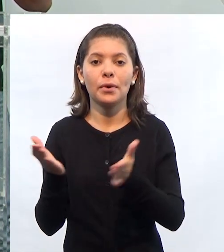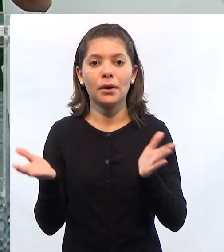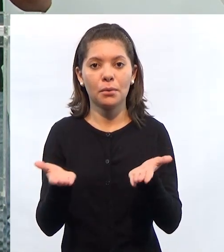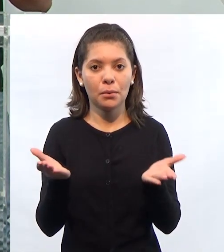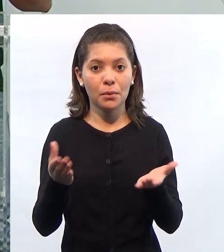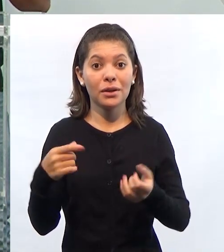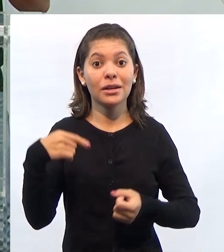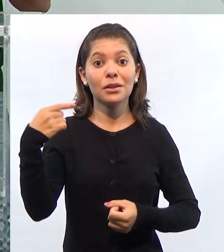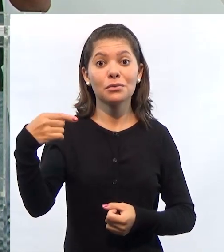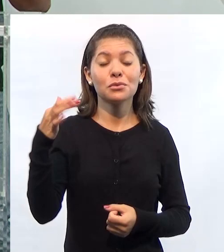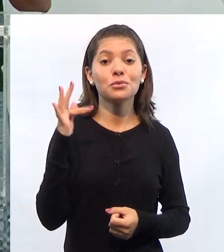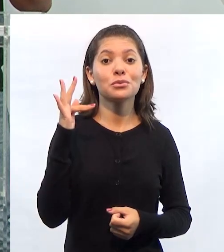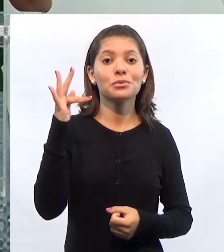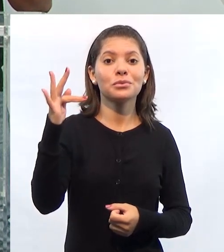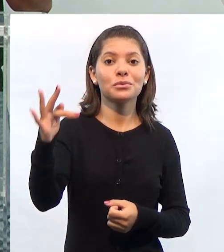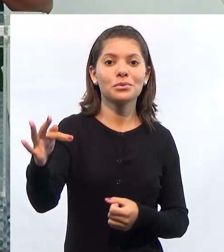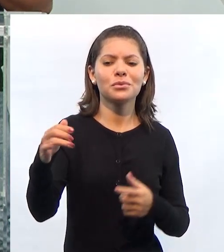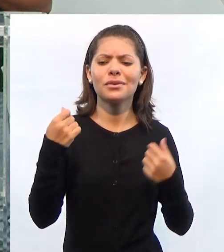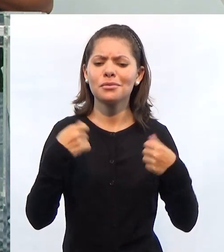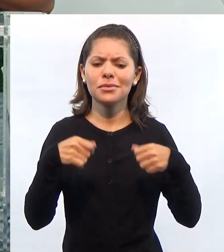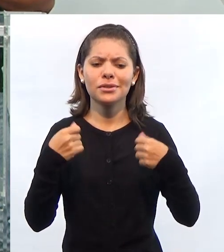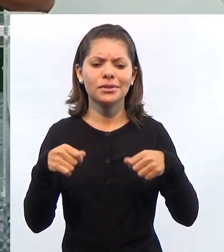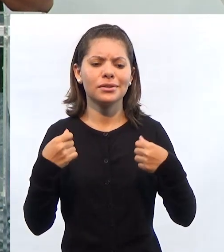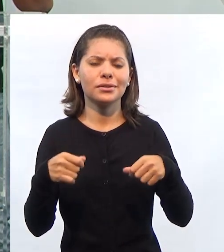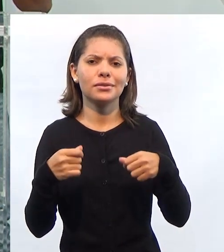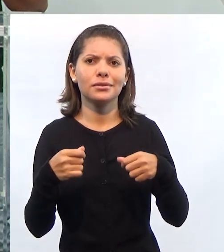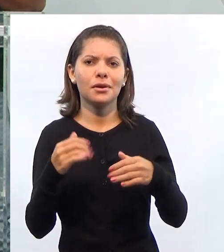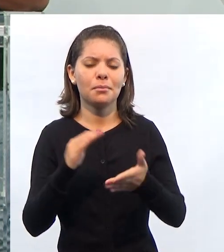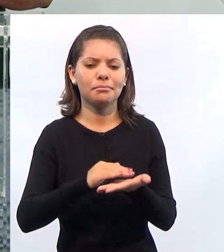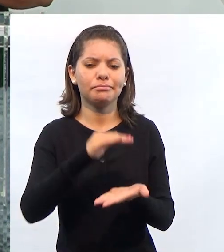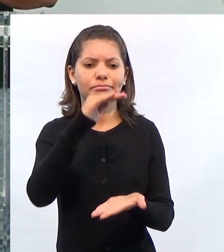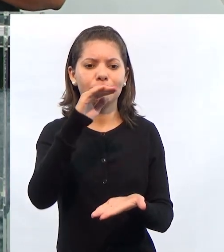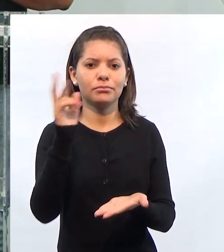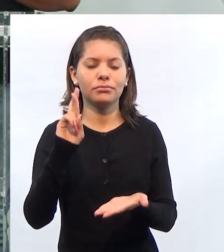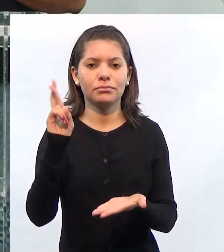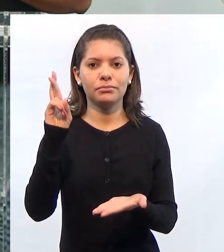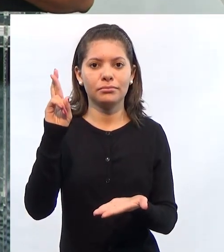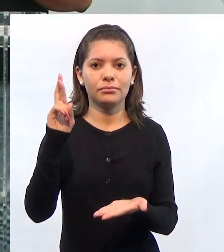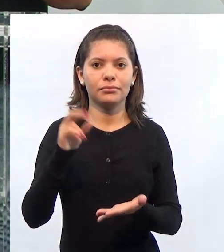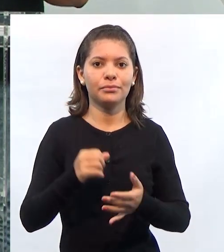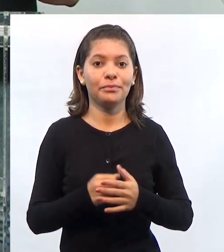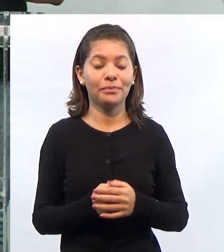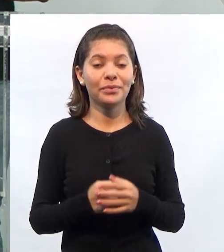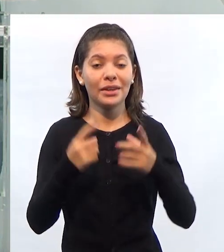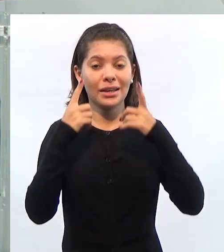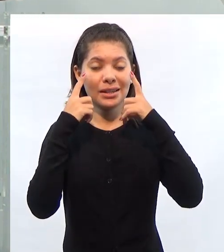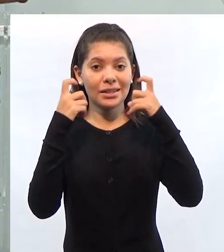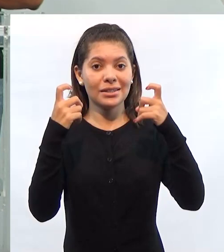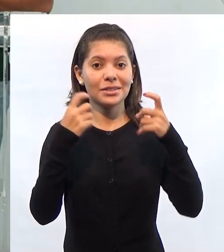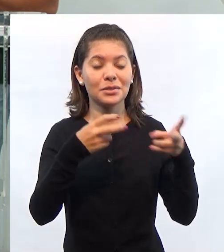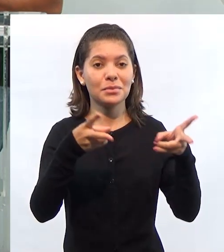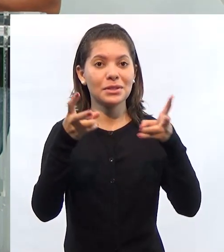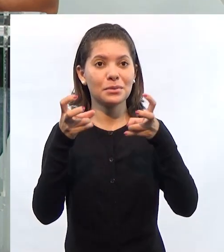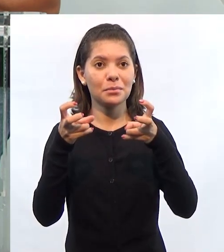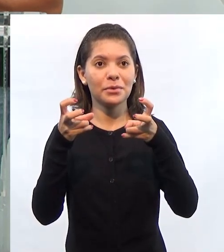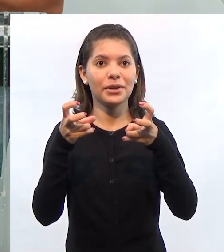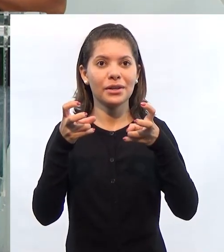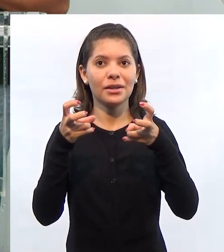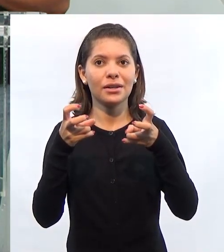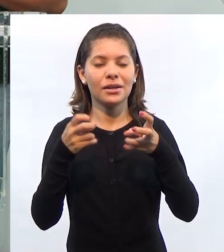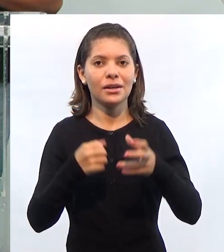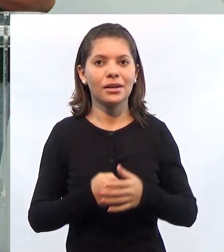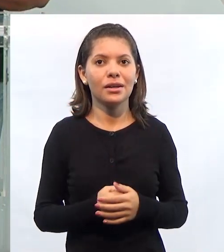para que no futuro ela não precise desembolsar uma quantidade maior de dinheiro. É interessante notar que esse